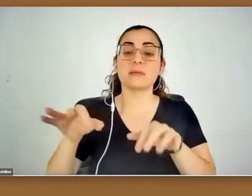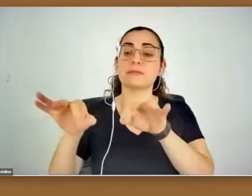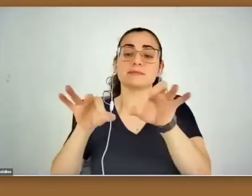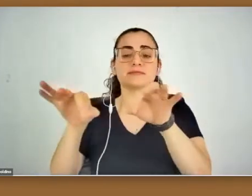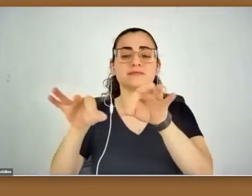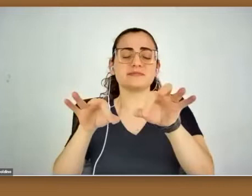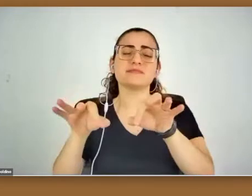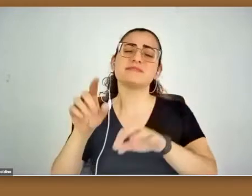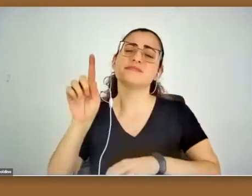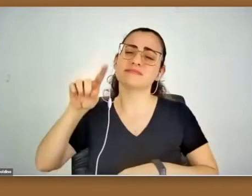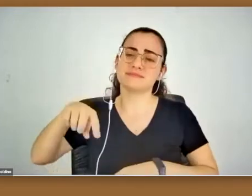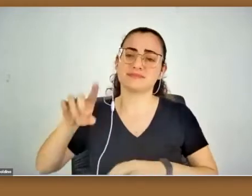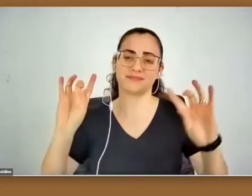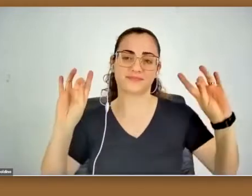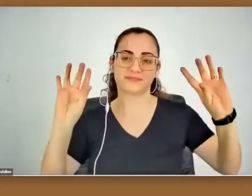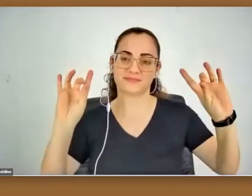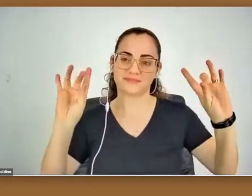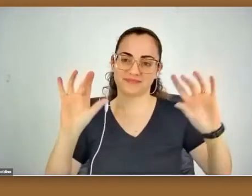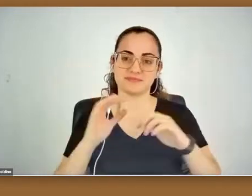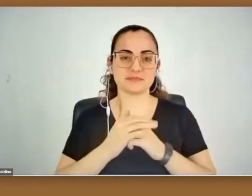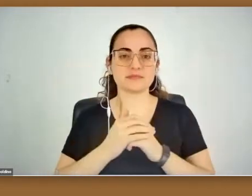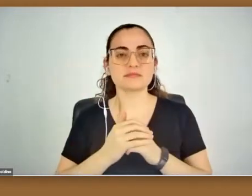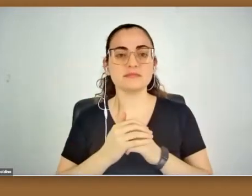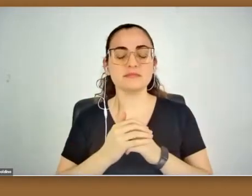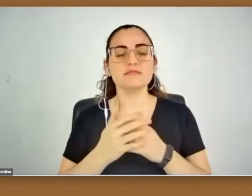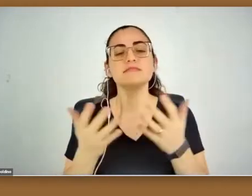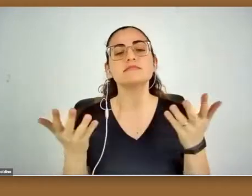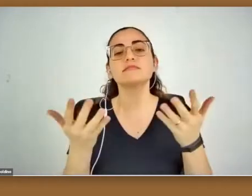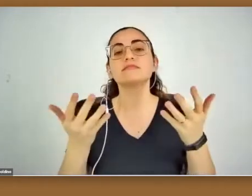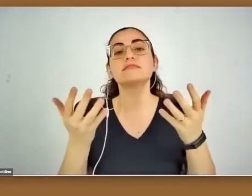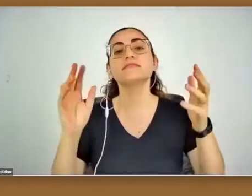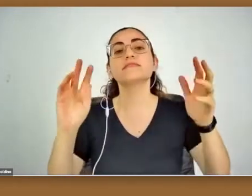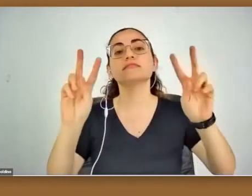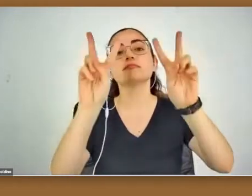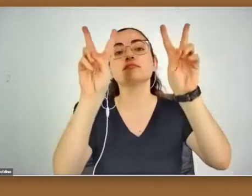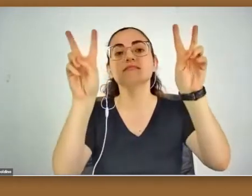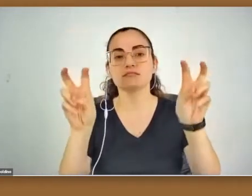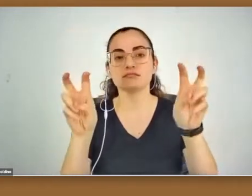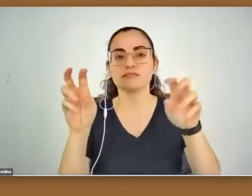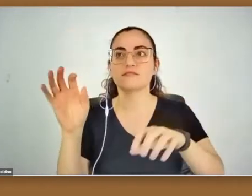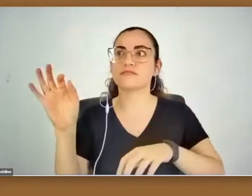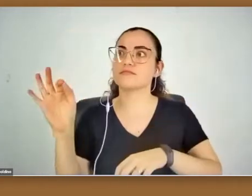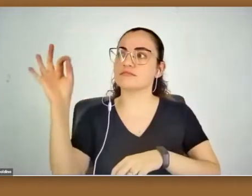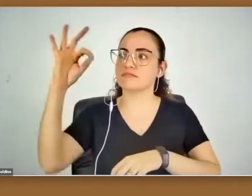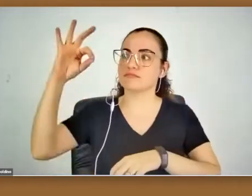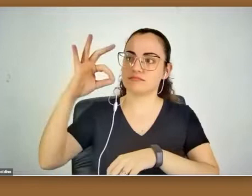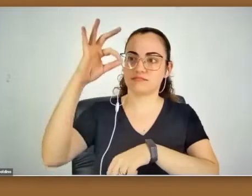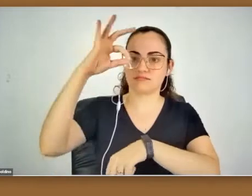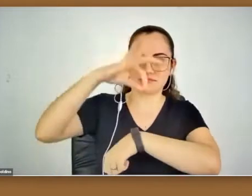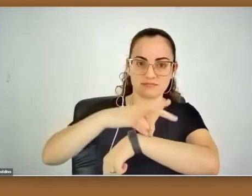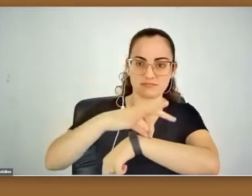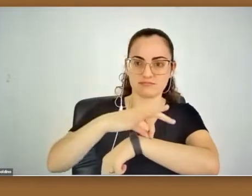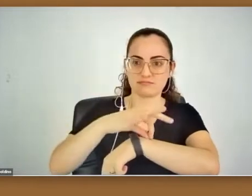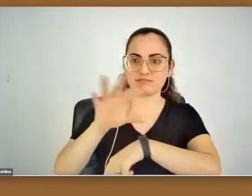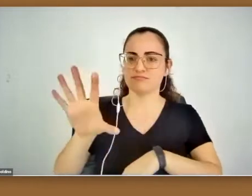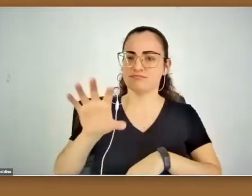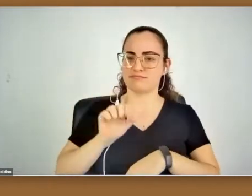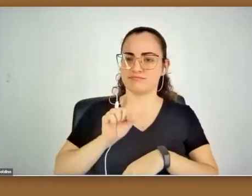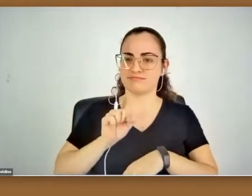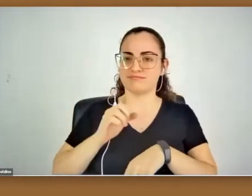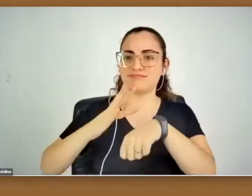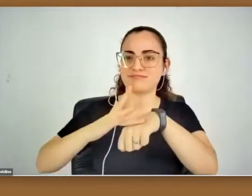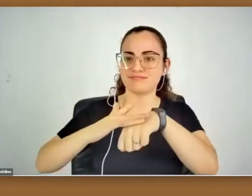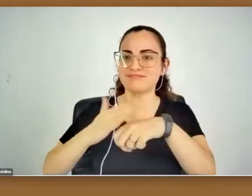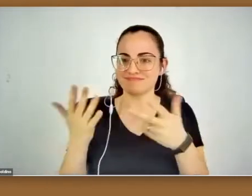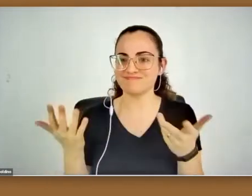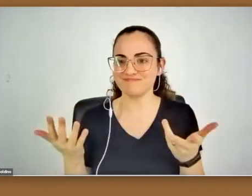falar um pouquinho sobre os mosquitos e as doenças em humanos. Antes disso, eu vou falar um pouquinho sobre mim, porque essa introdução,